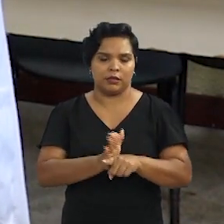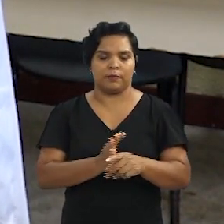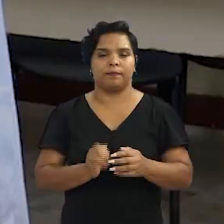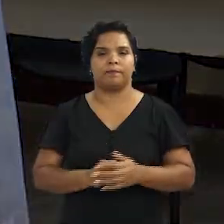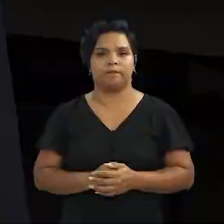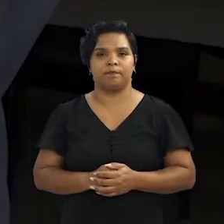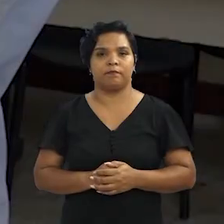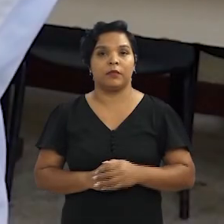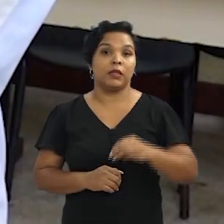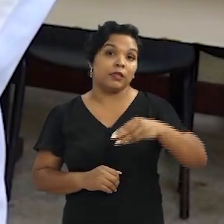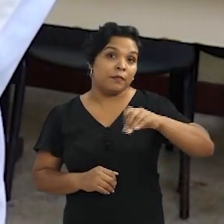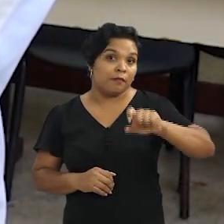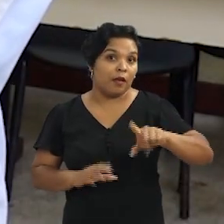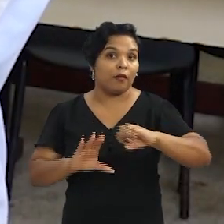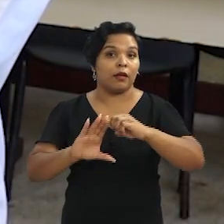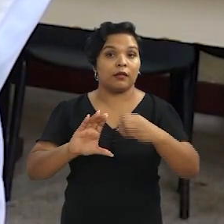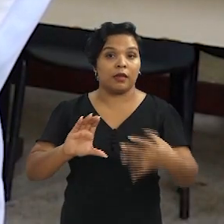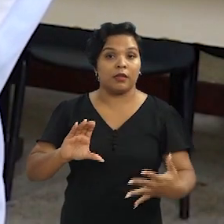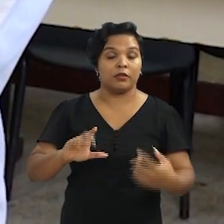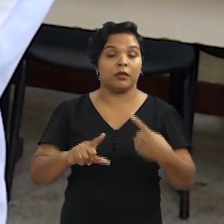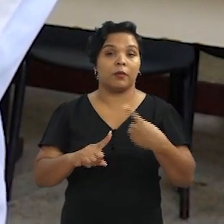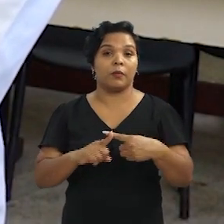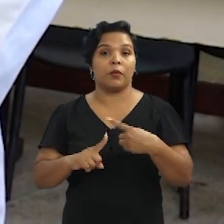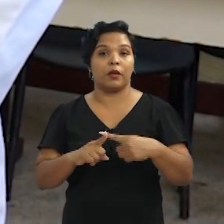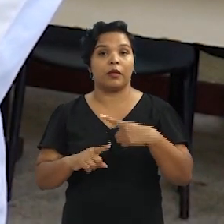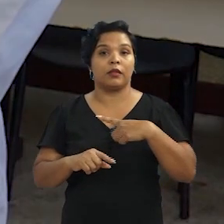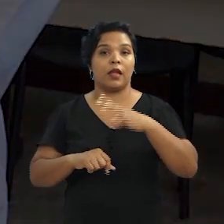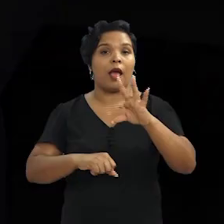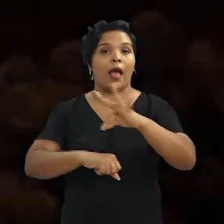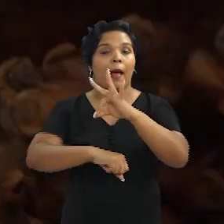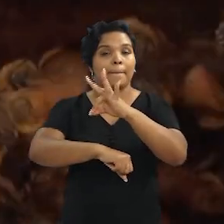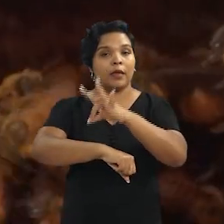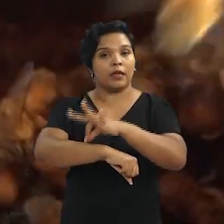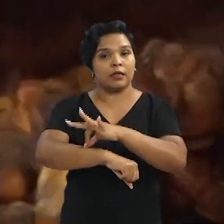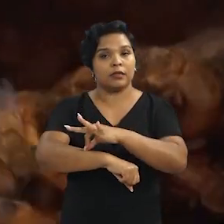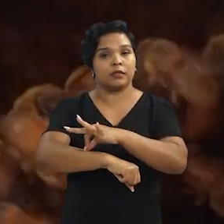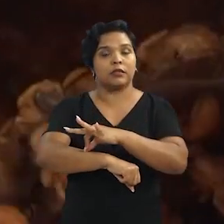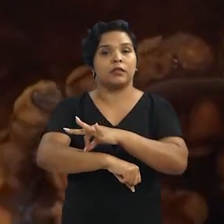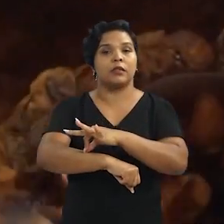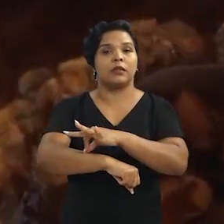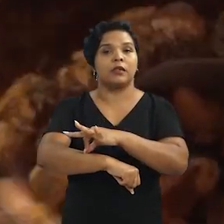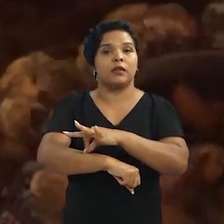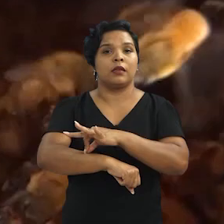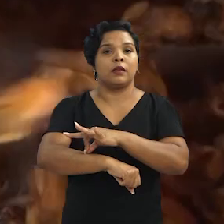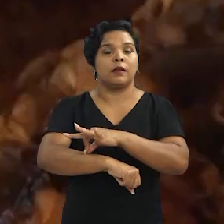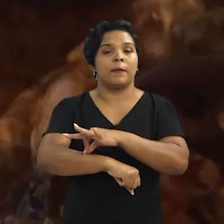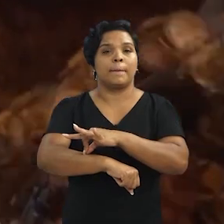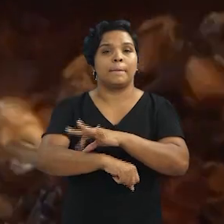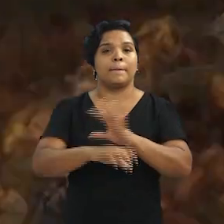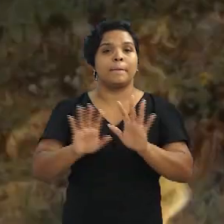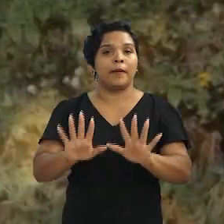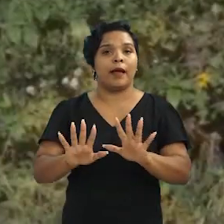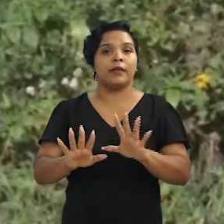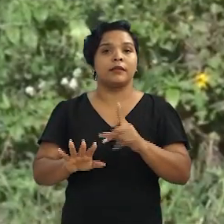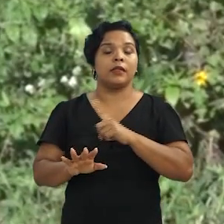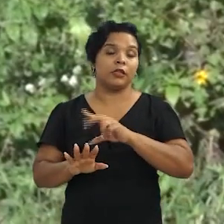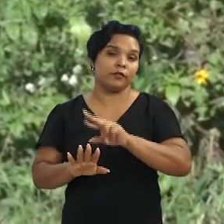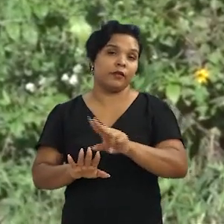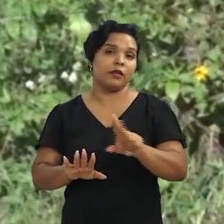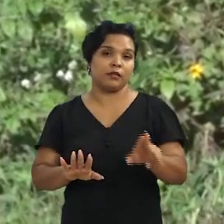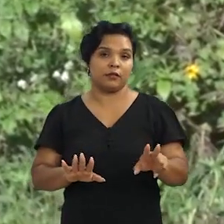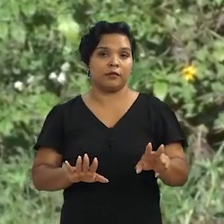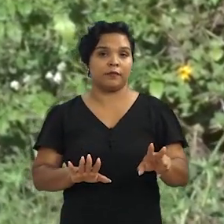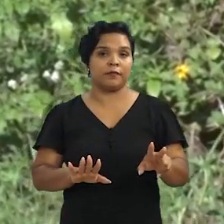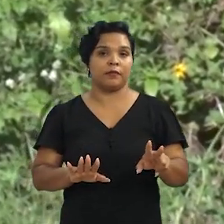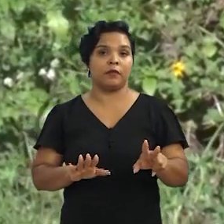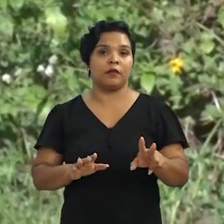essa pesquisa. A gente tem mel com diferentes características, porque a gente tem abelhas, às vezes a gente tem a mesma espécie de abelha, mas a gente tem